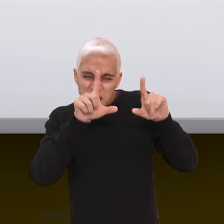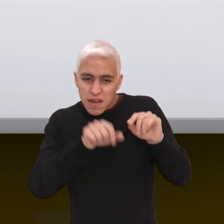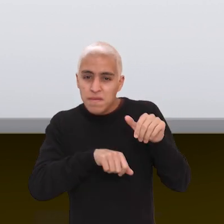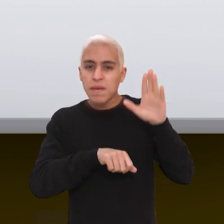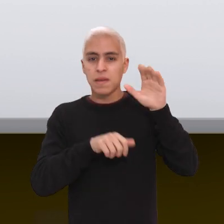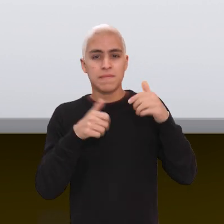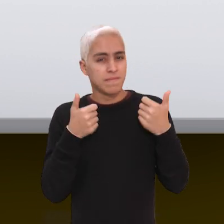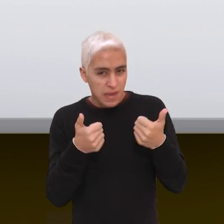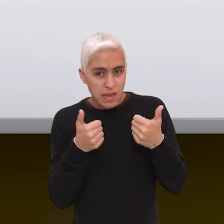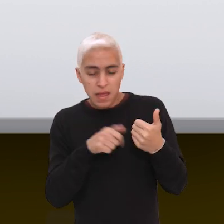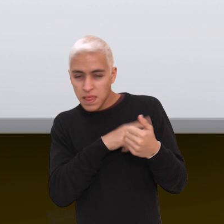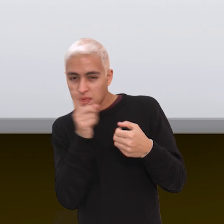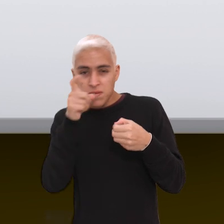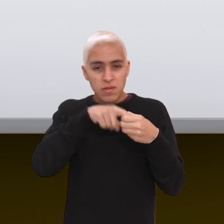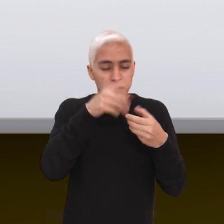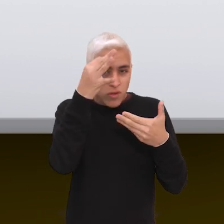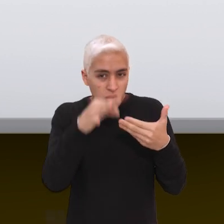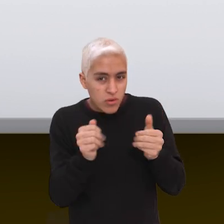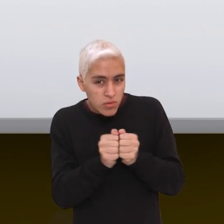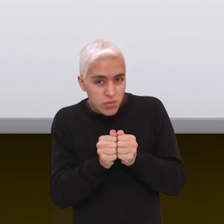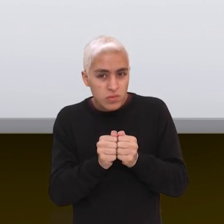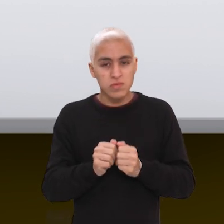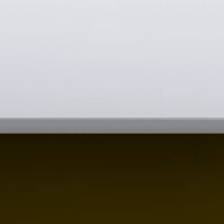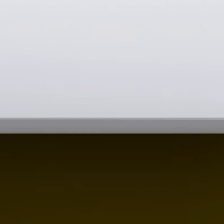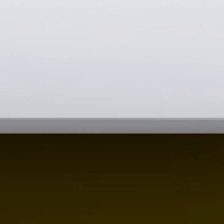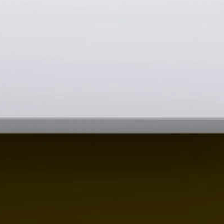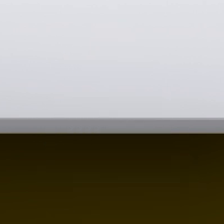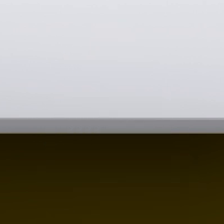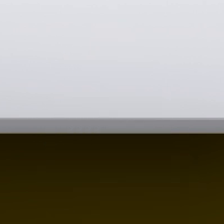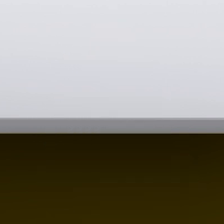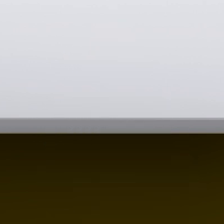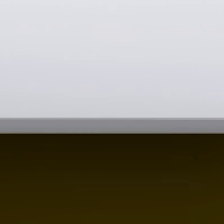o melhor preço. Volto já para corrigir.